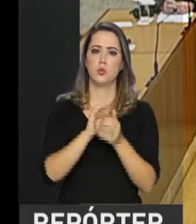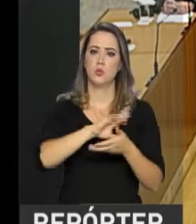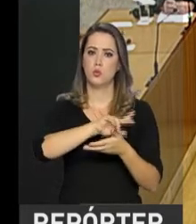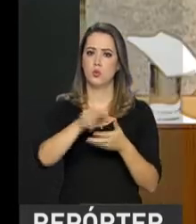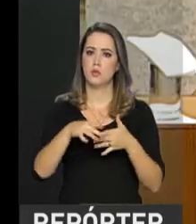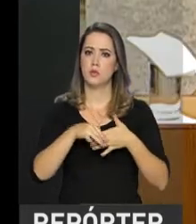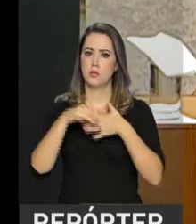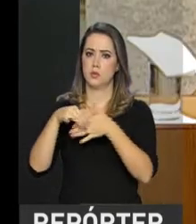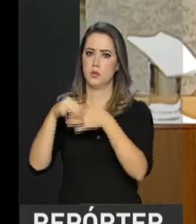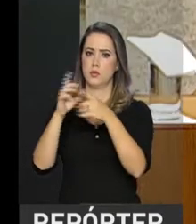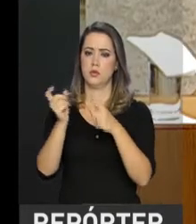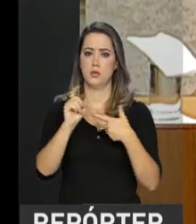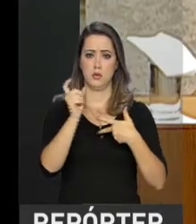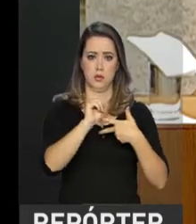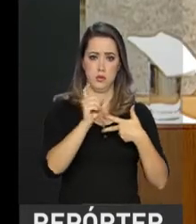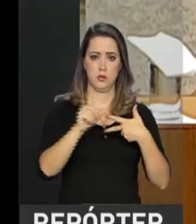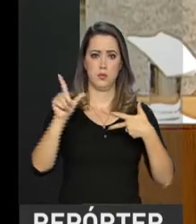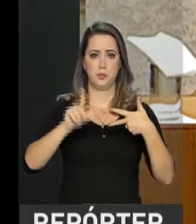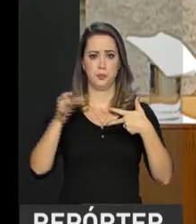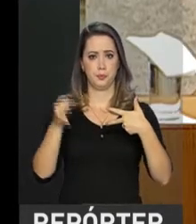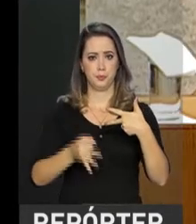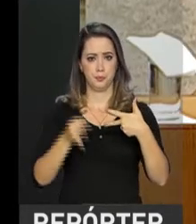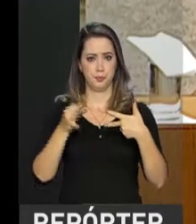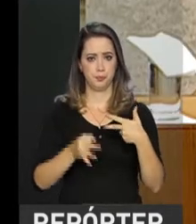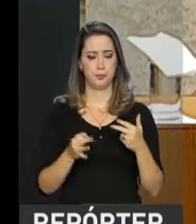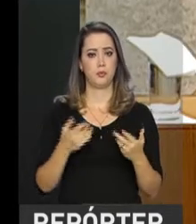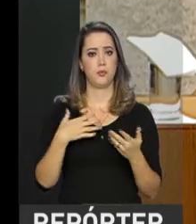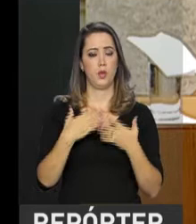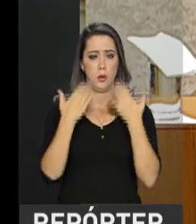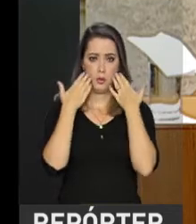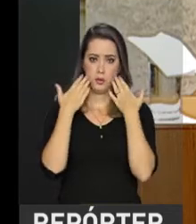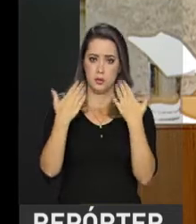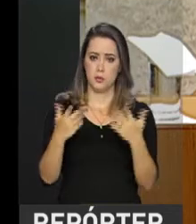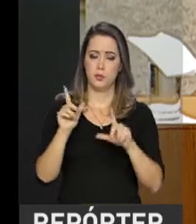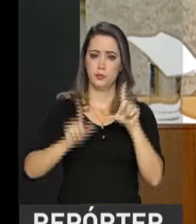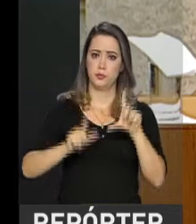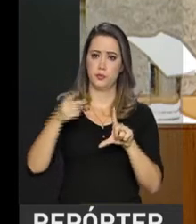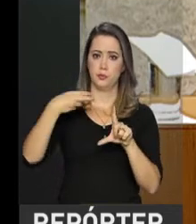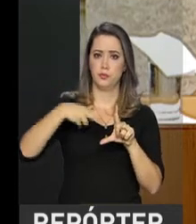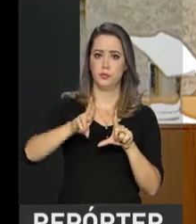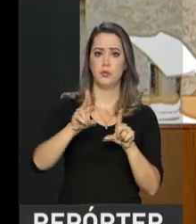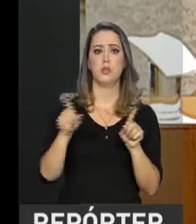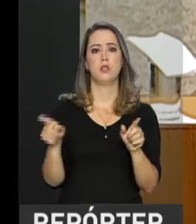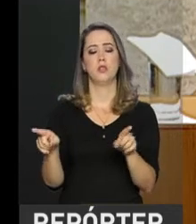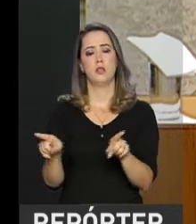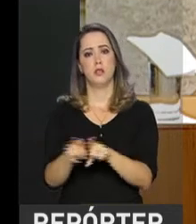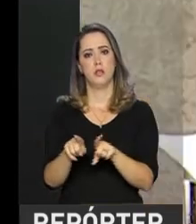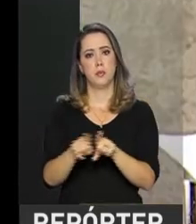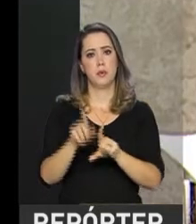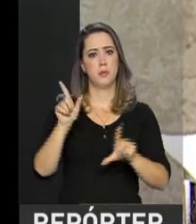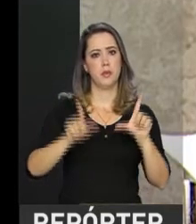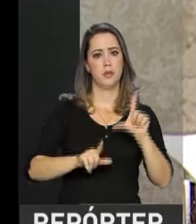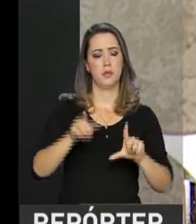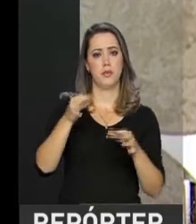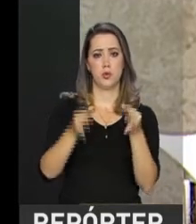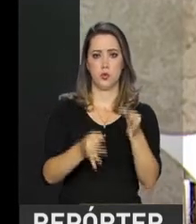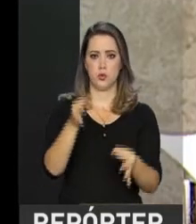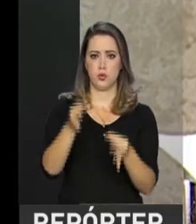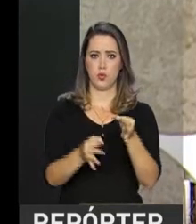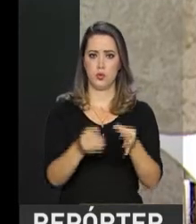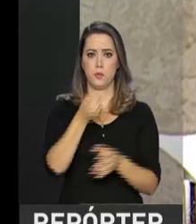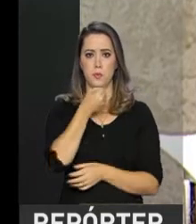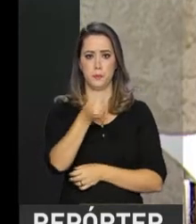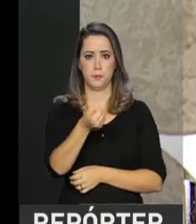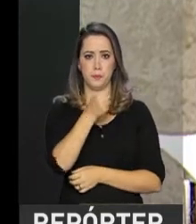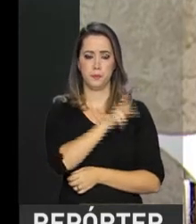legislativo e judiciário o evento foi transmitido ao vivo pela tv nbr e pela tv justiça em seu